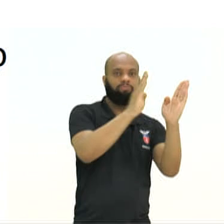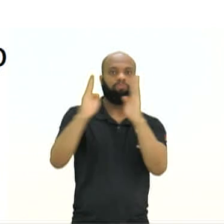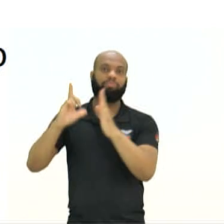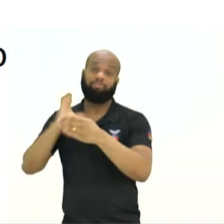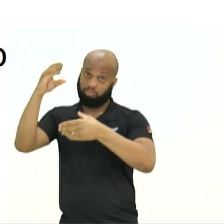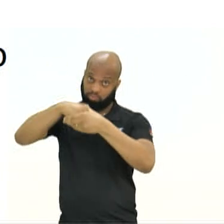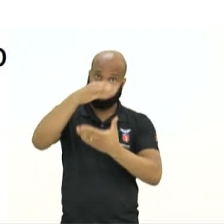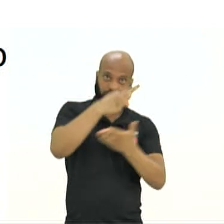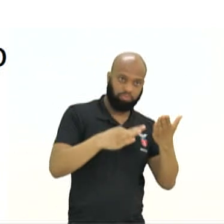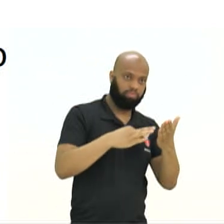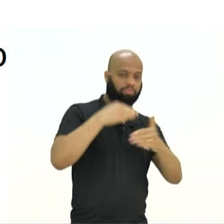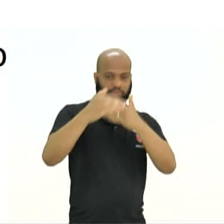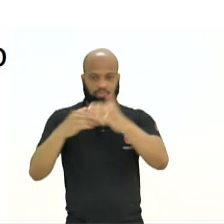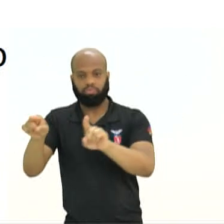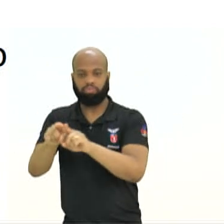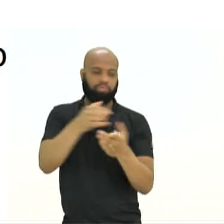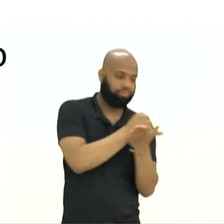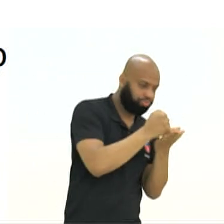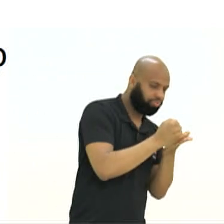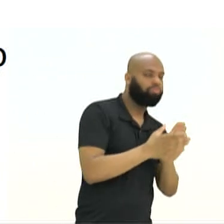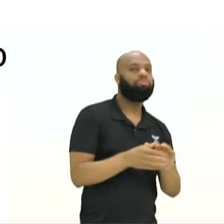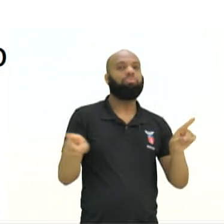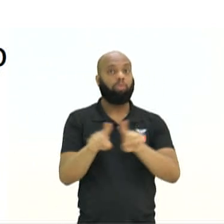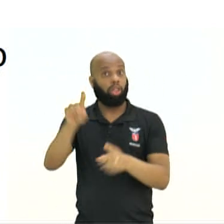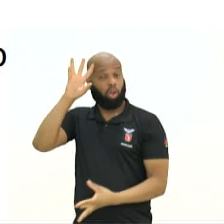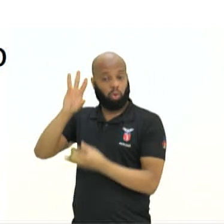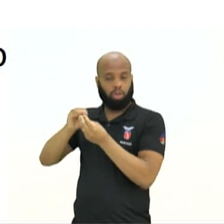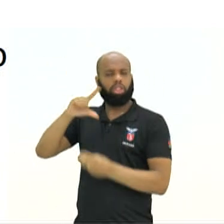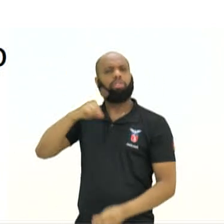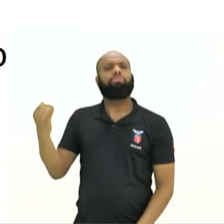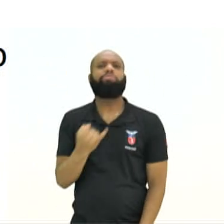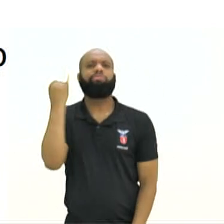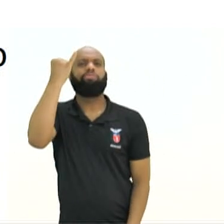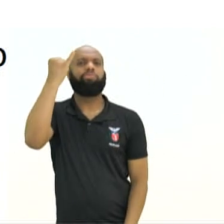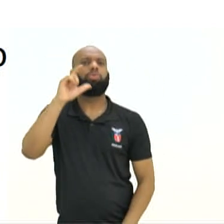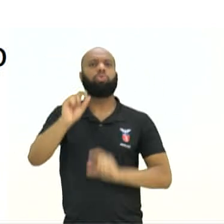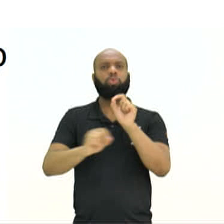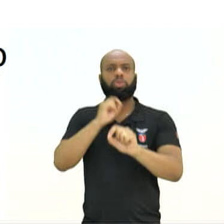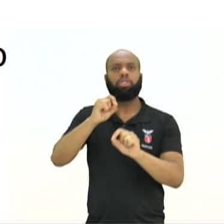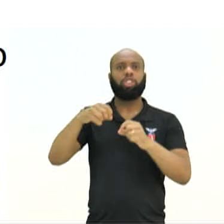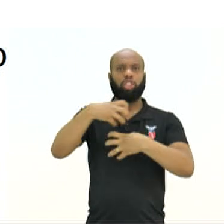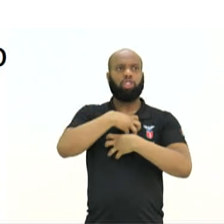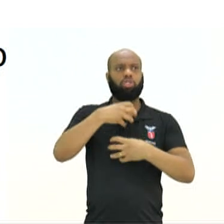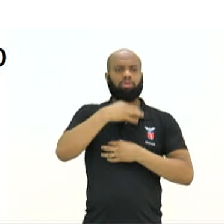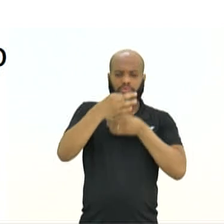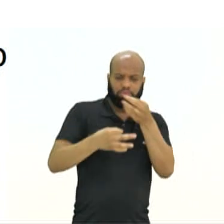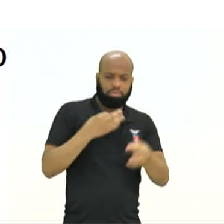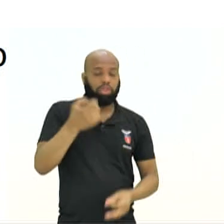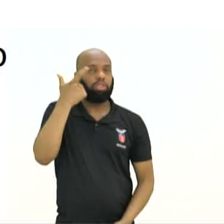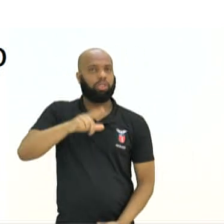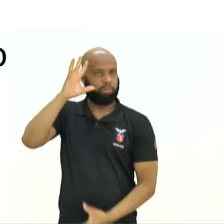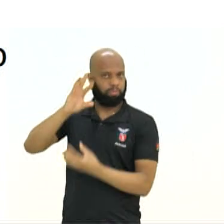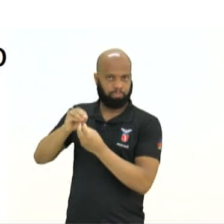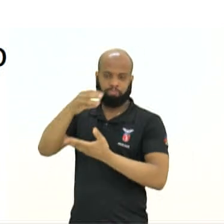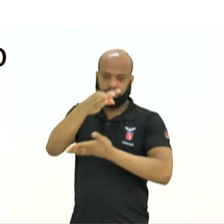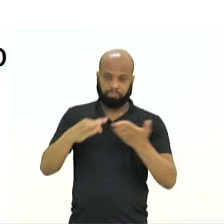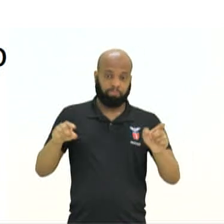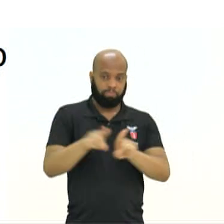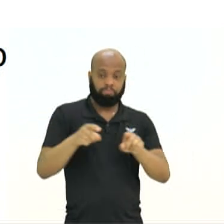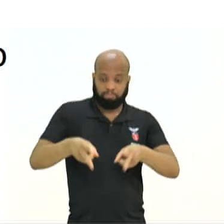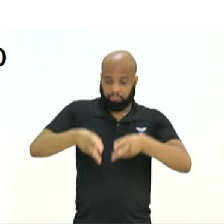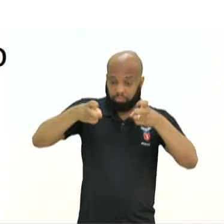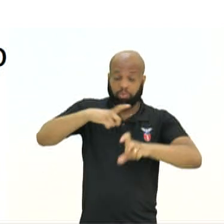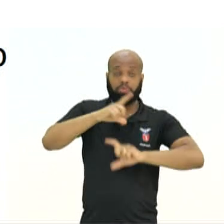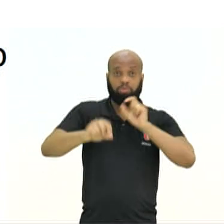do desenvolvimento e da introdução. Entender a importância de ser bem informado para poder concluir seu texto. Perceber a